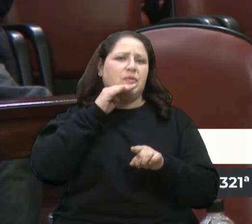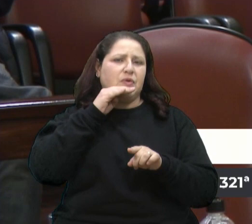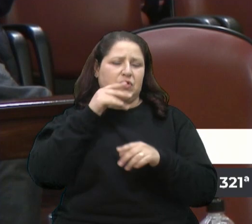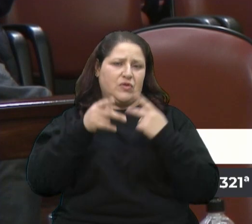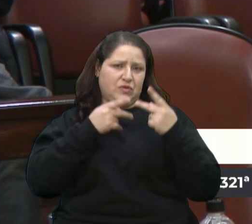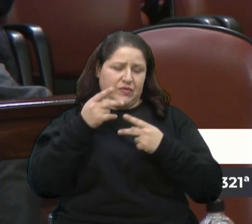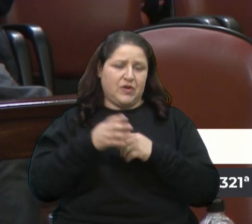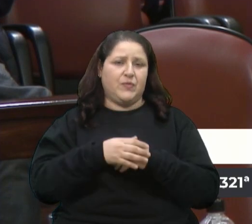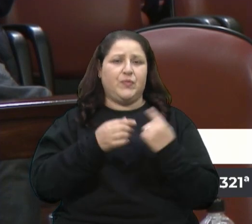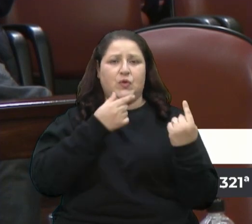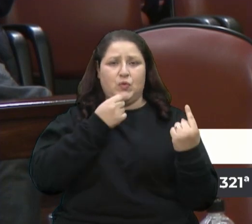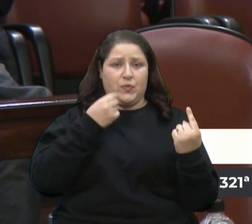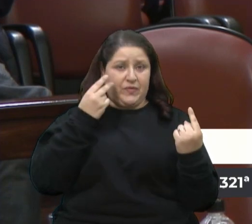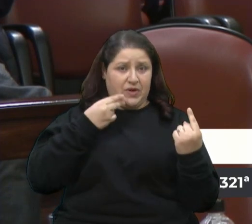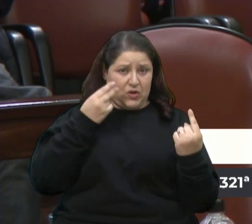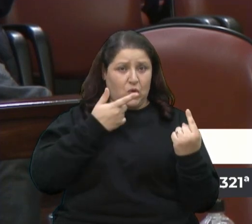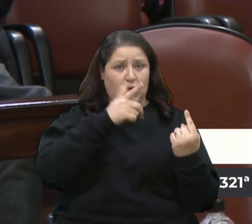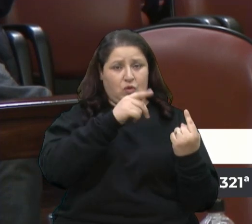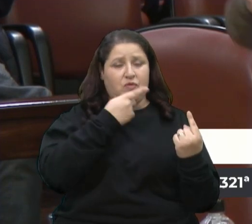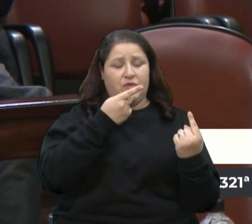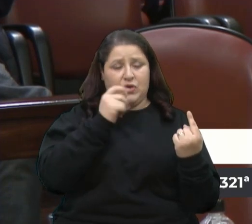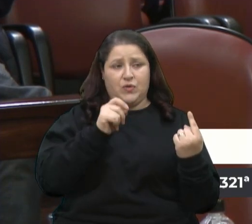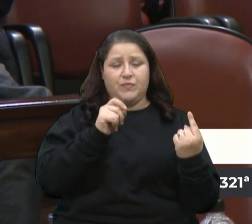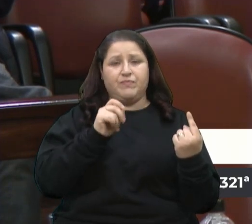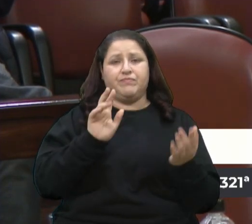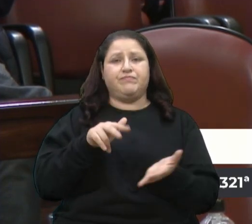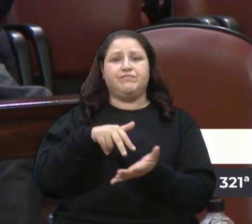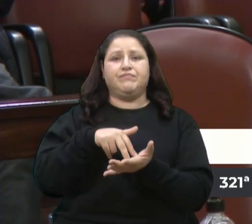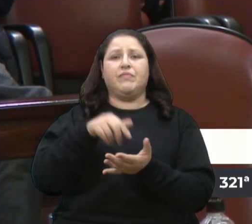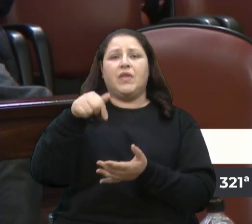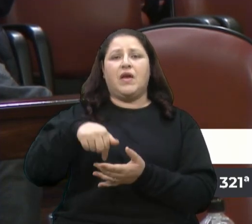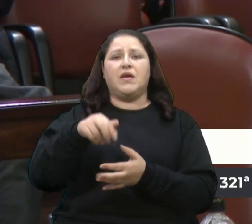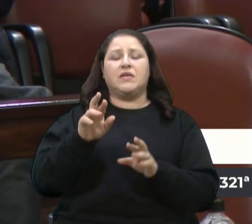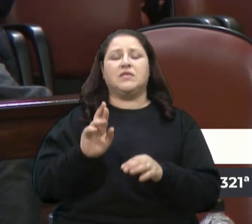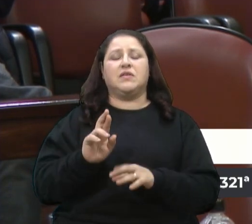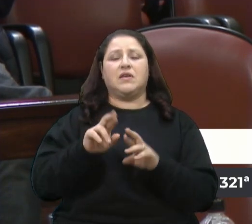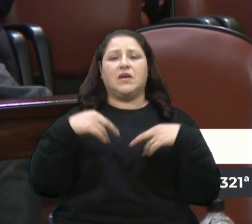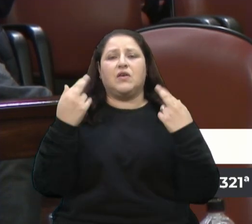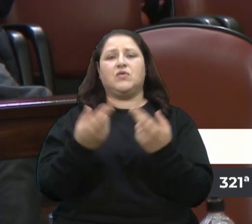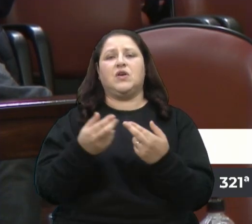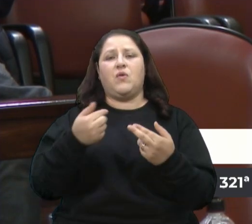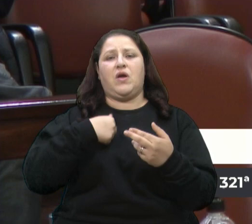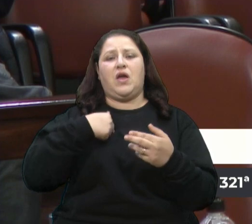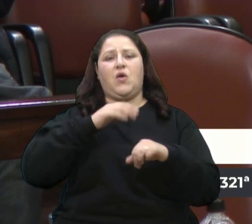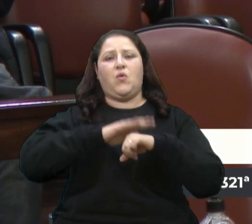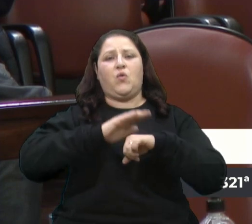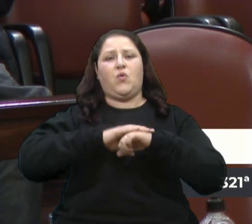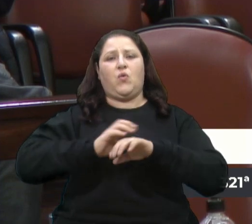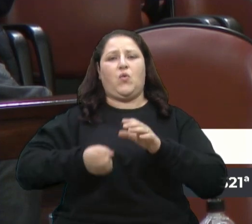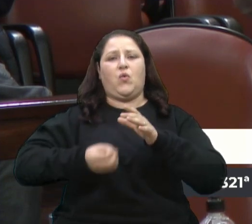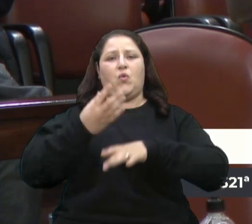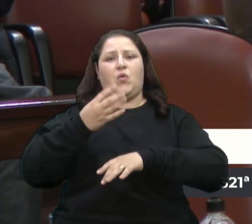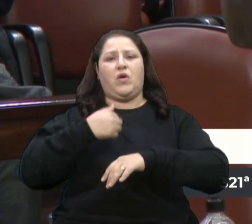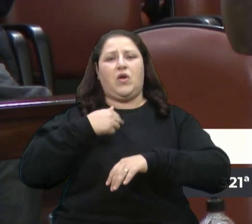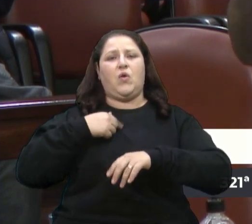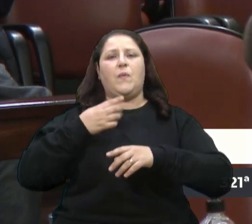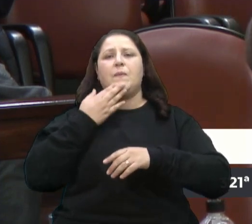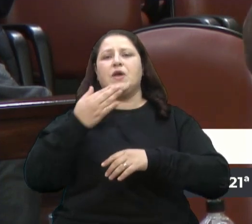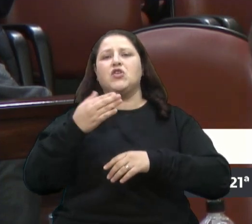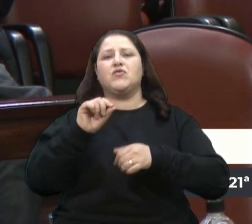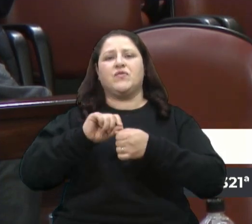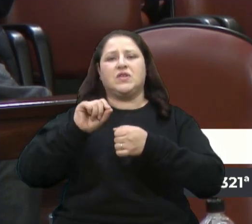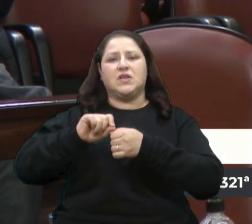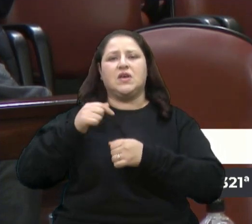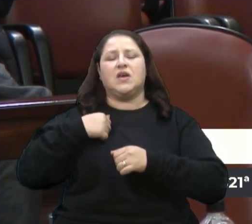vereador se levantou e disse assim, essa reunião aqui fui eu que provoquei, essa reunião aqui fui eu que pedi para ser feita,